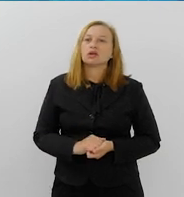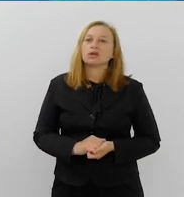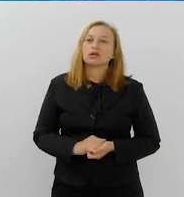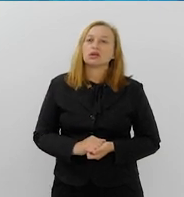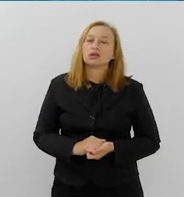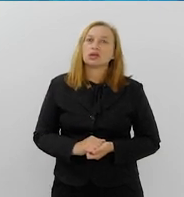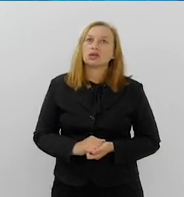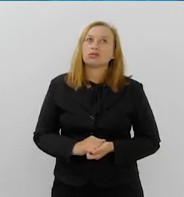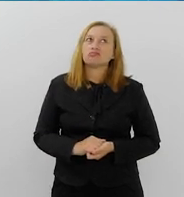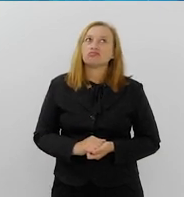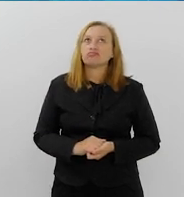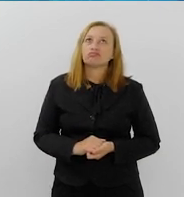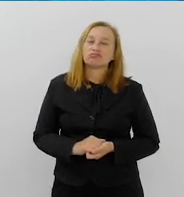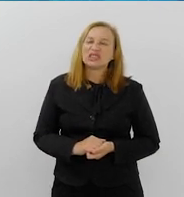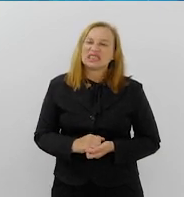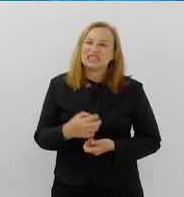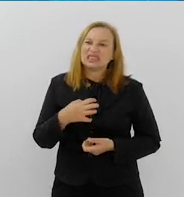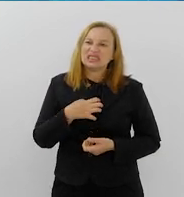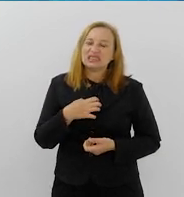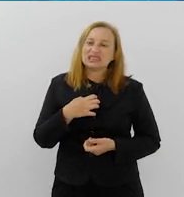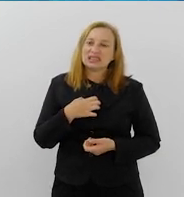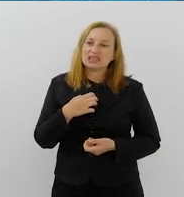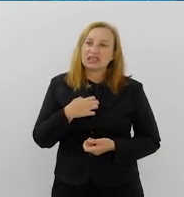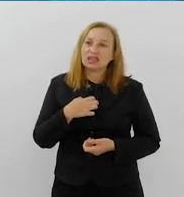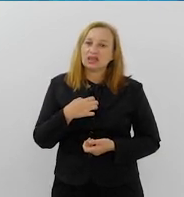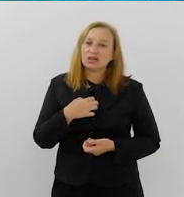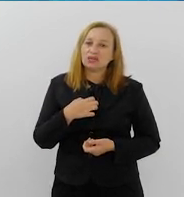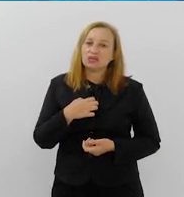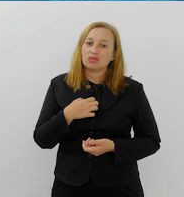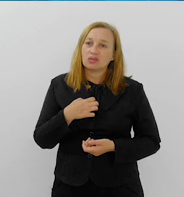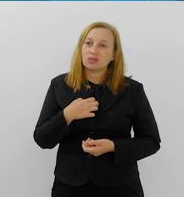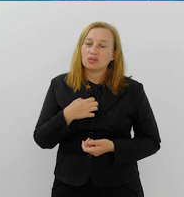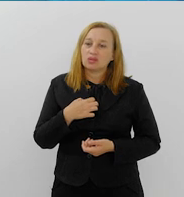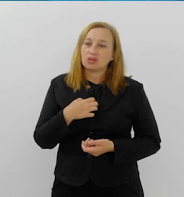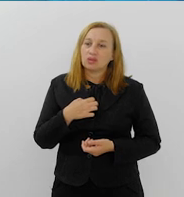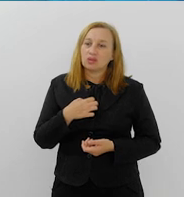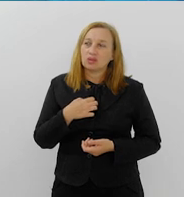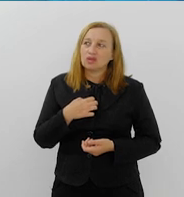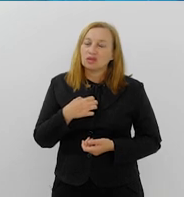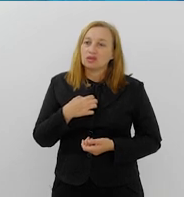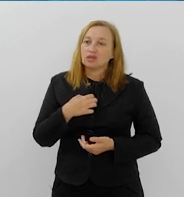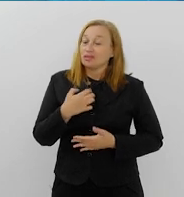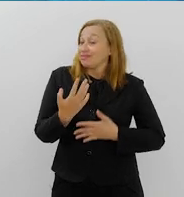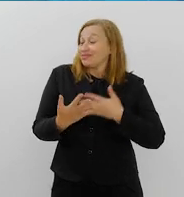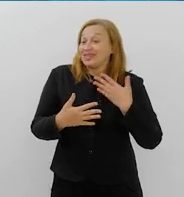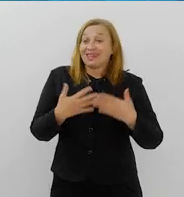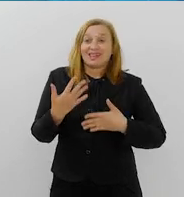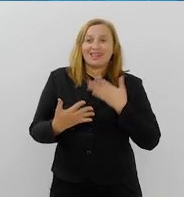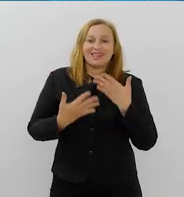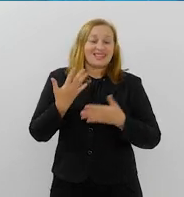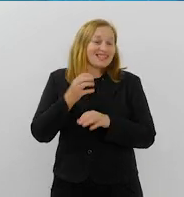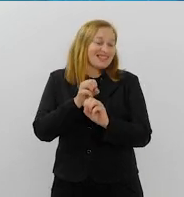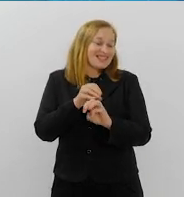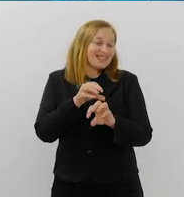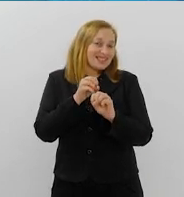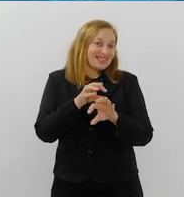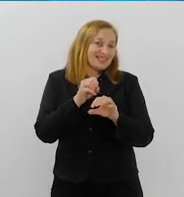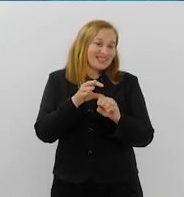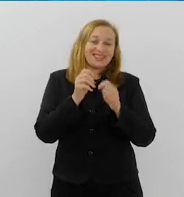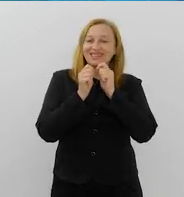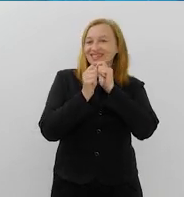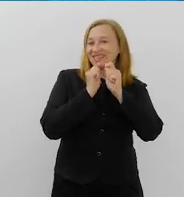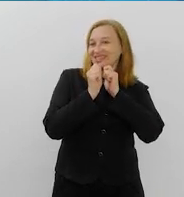estão, eles tiveram, se sentiram úteis na vida durante anos, dando aula,